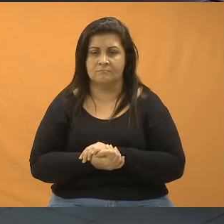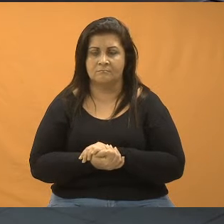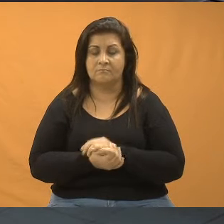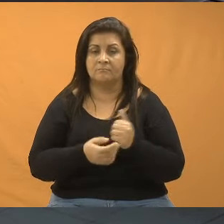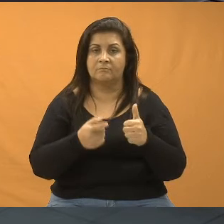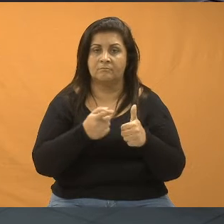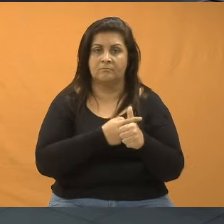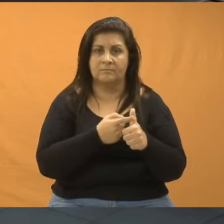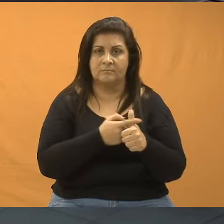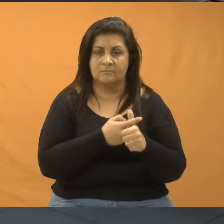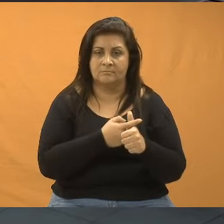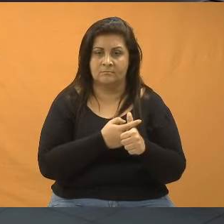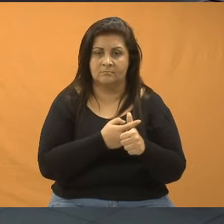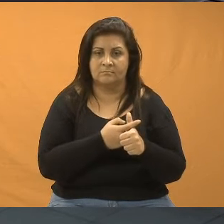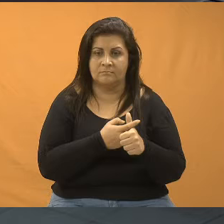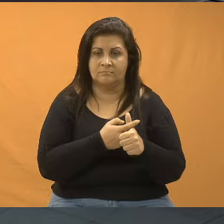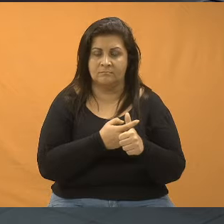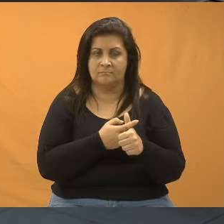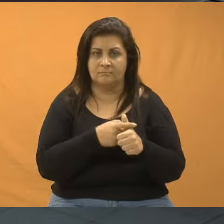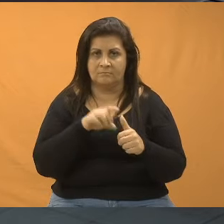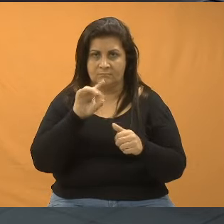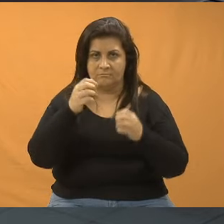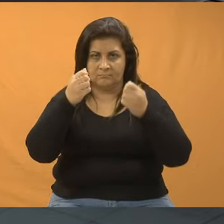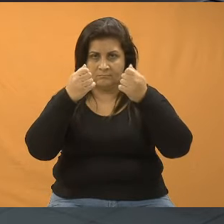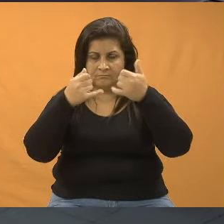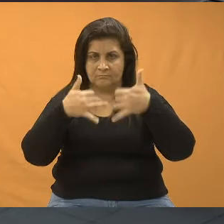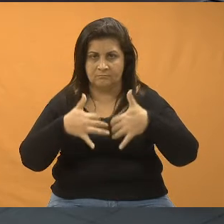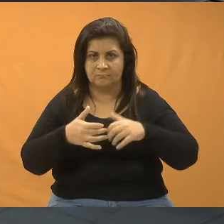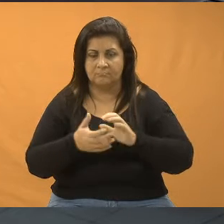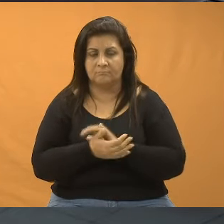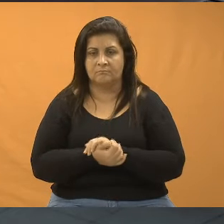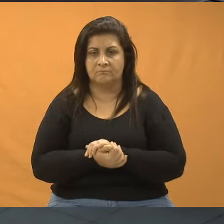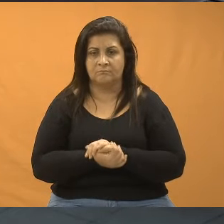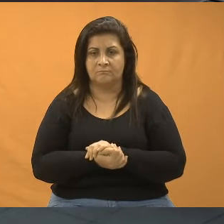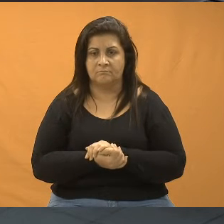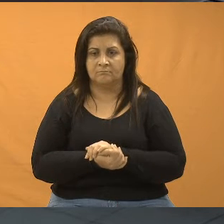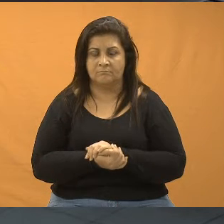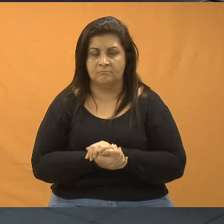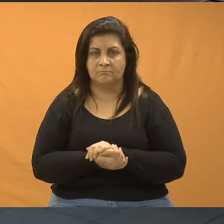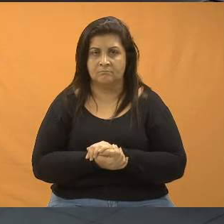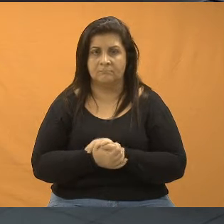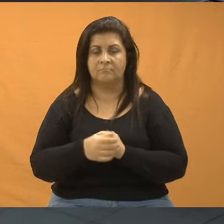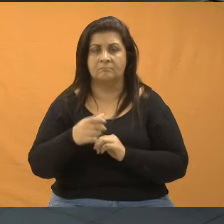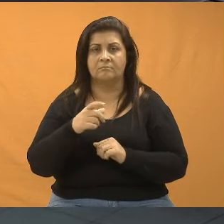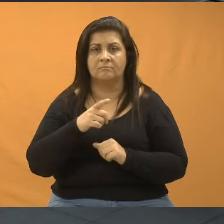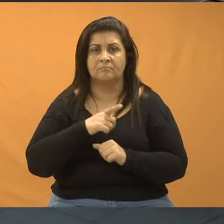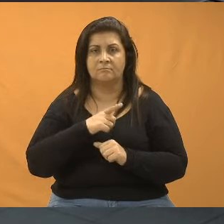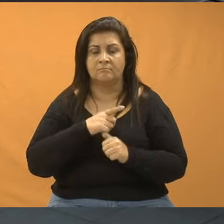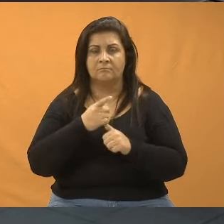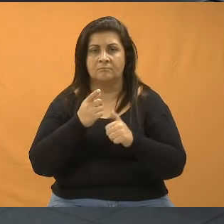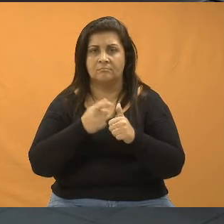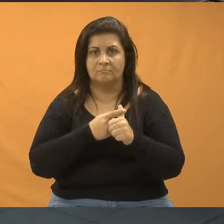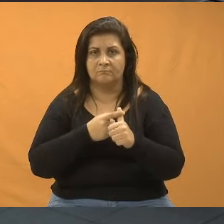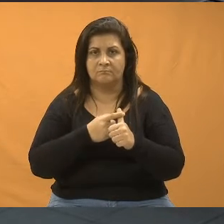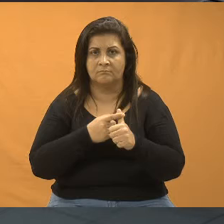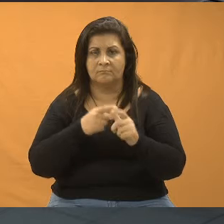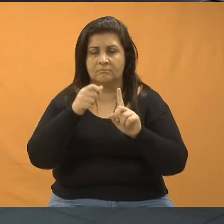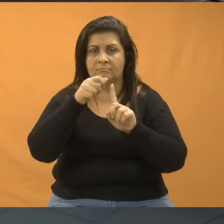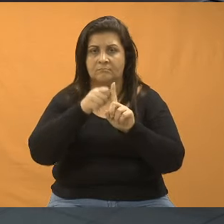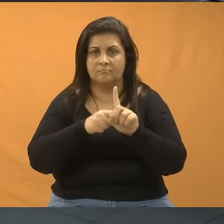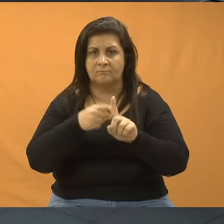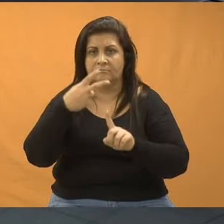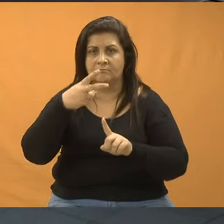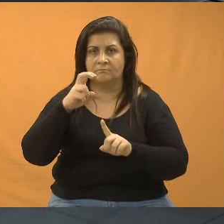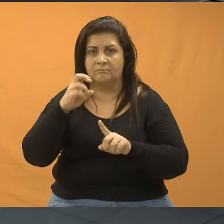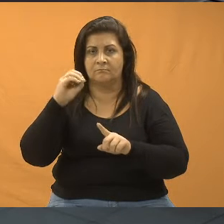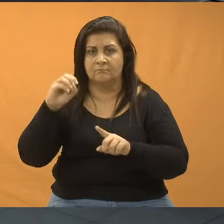A dívida, vamos só esclarecendo alguns pontos, tem um déficit mensal de 200 mil por mês, Rodrigo,